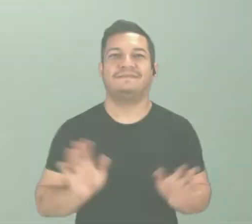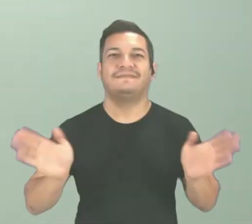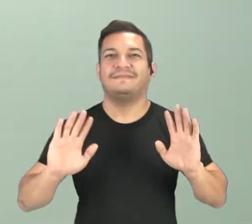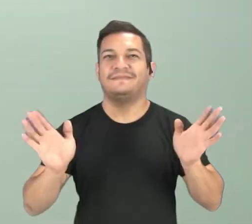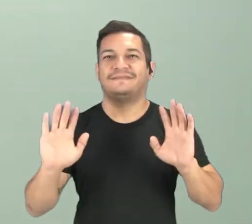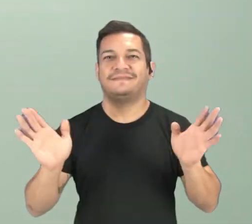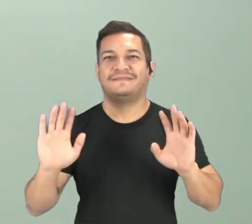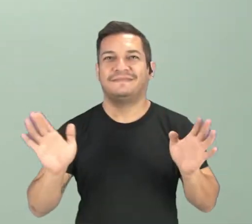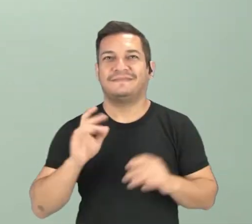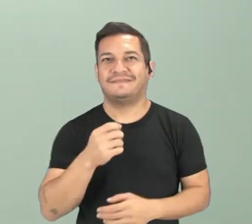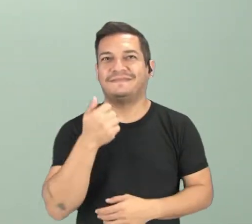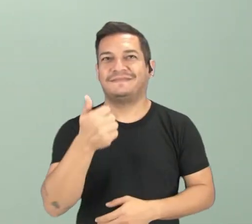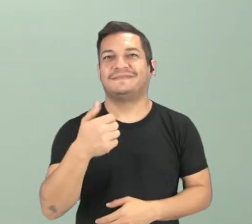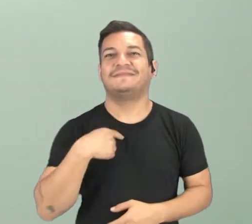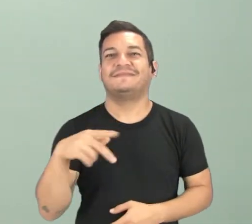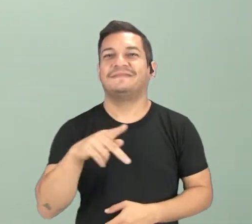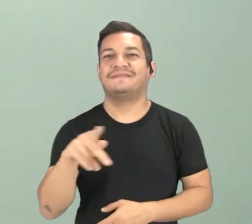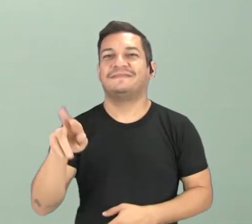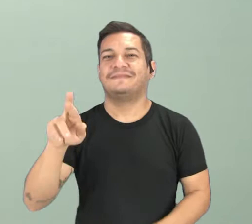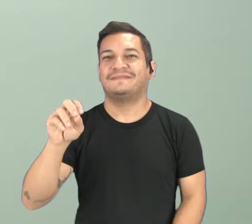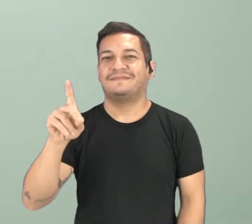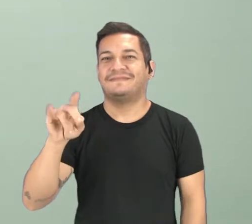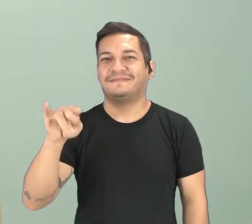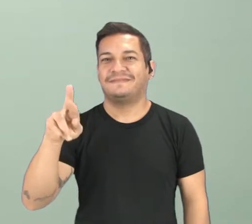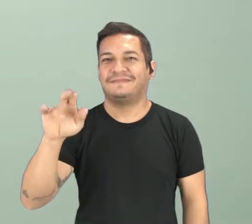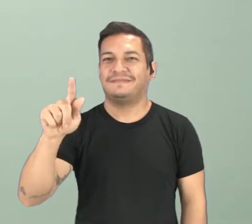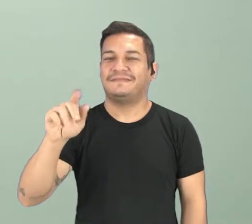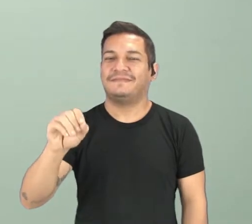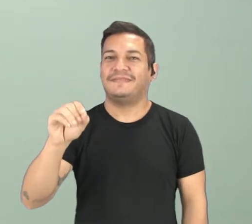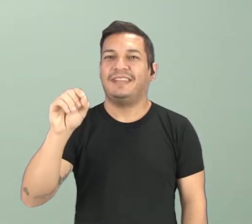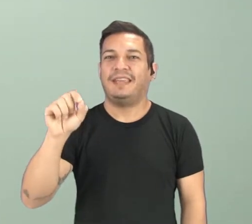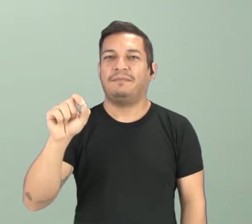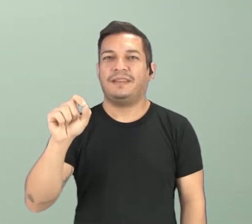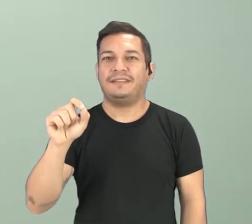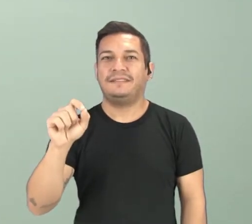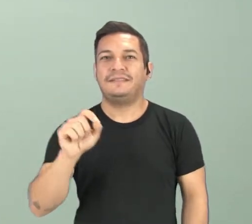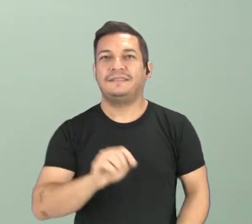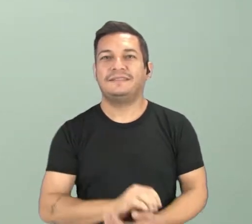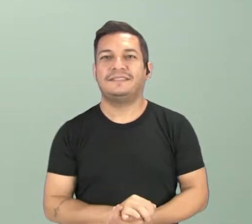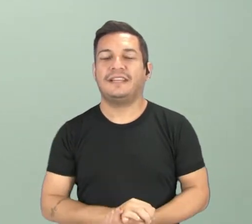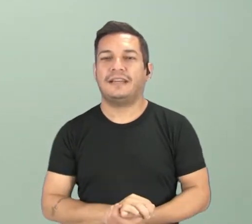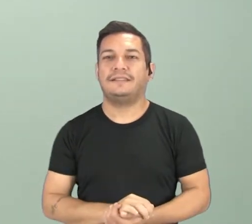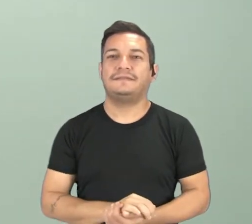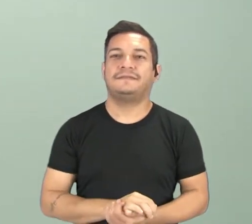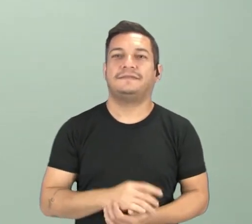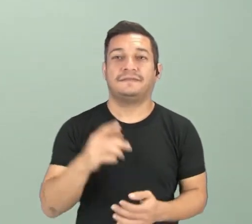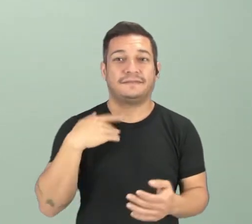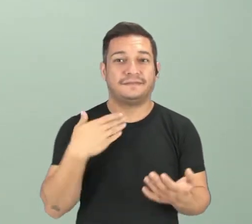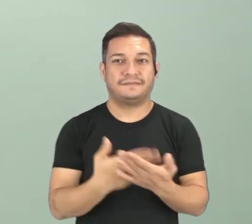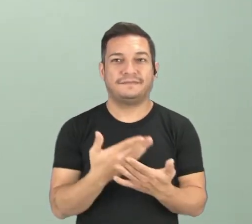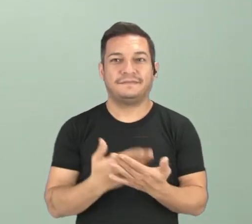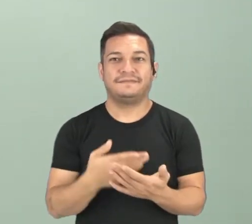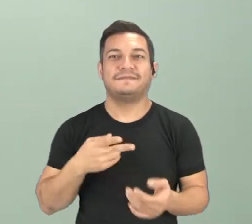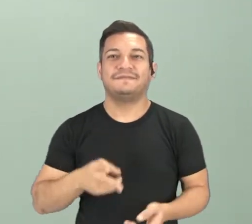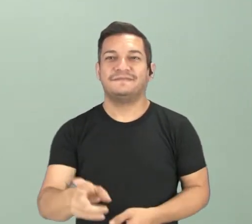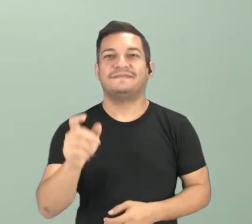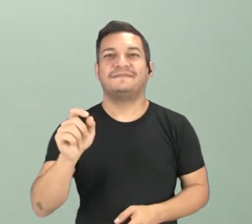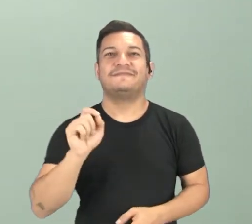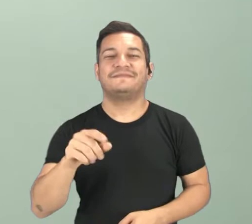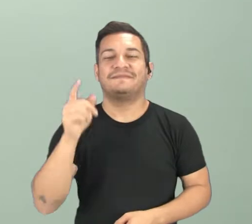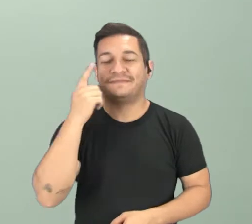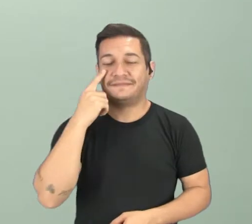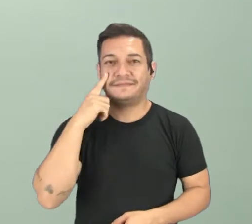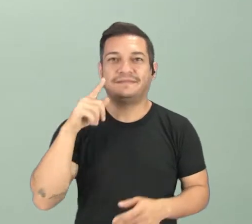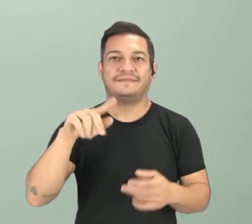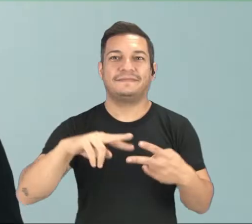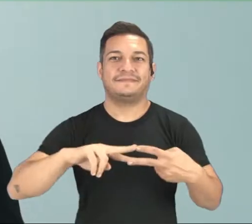Olá, tudo bem? Eu sou o professor Rodrigo, professor de Biologia, e vamos continuar nossos estudos sobre genética, na nossa 20ª aula,